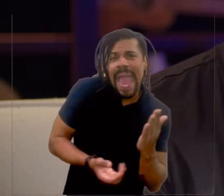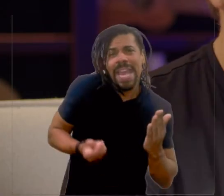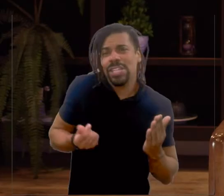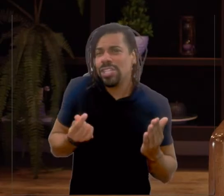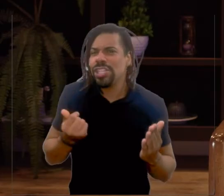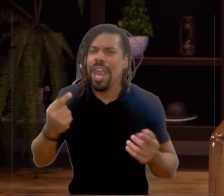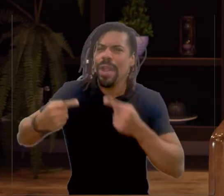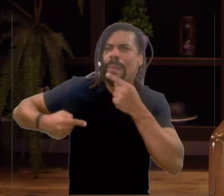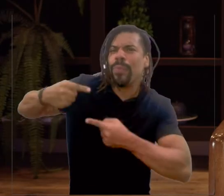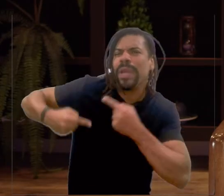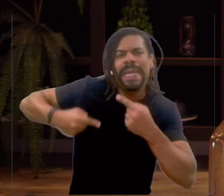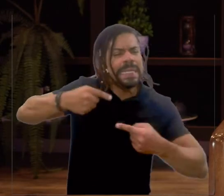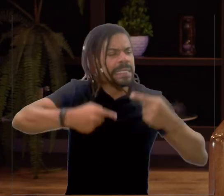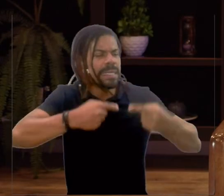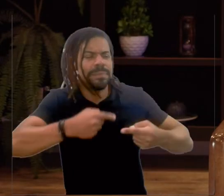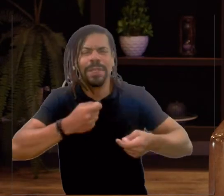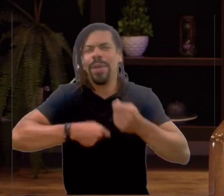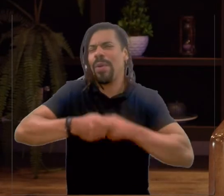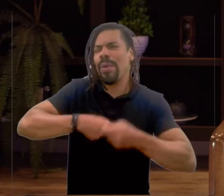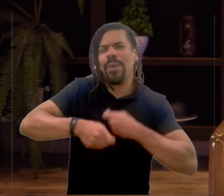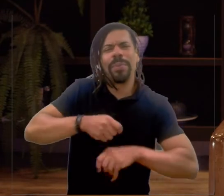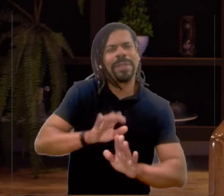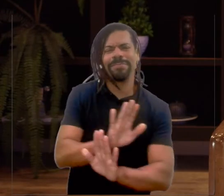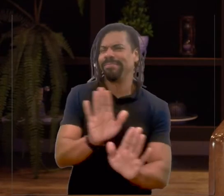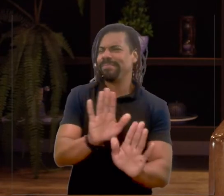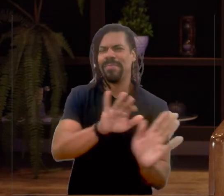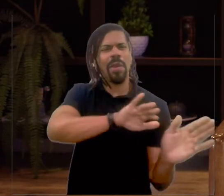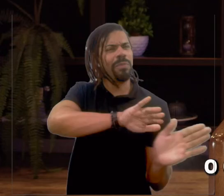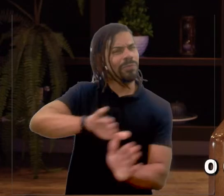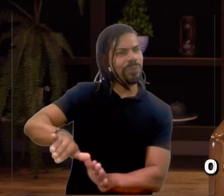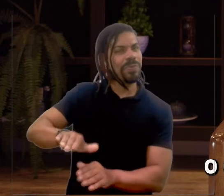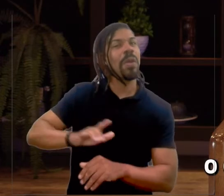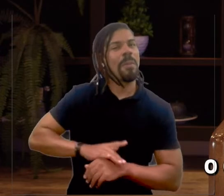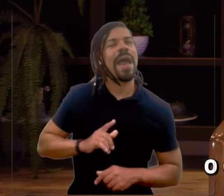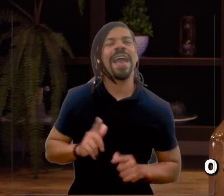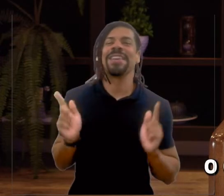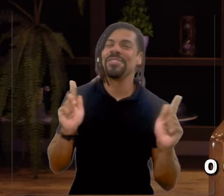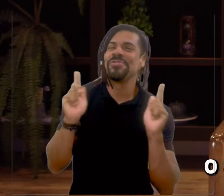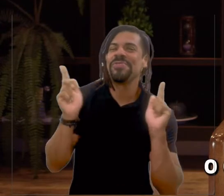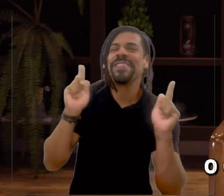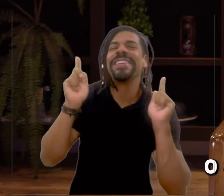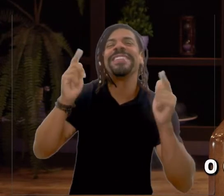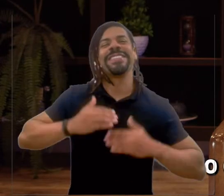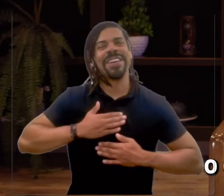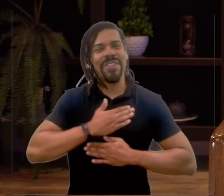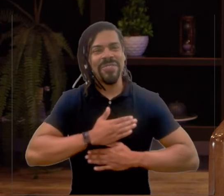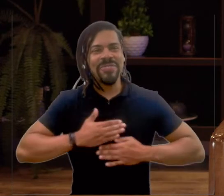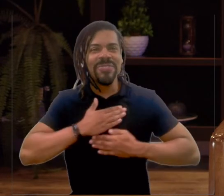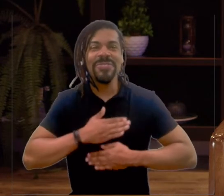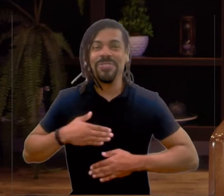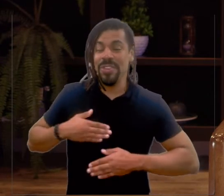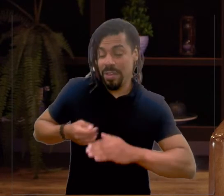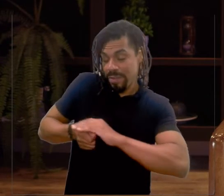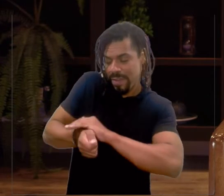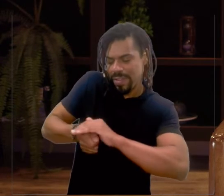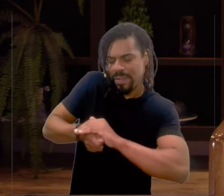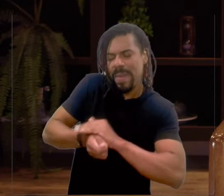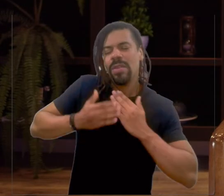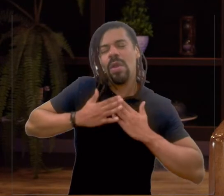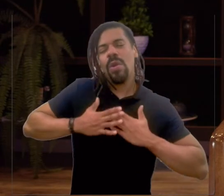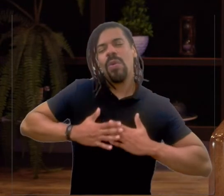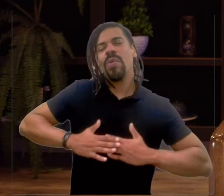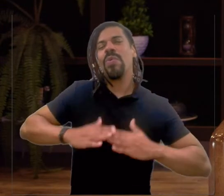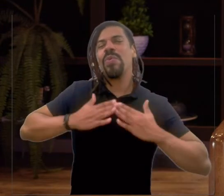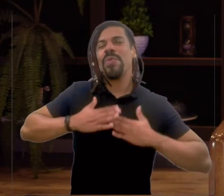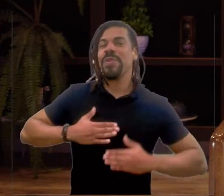pirueta se brigaram na política se brigarem economia isso aí não nos interessa não interessa é a gente se divertir e fazer esse processo de